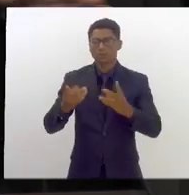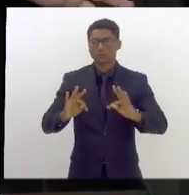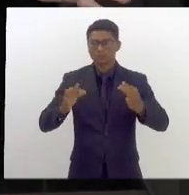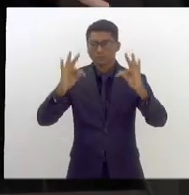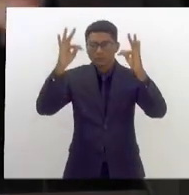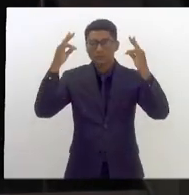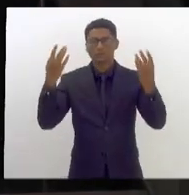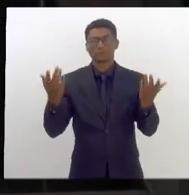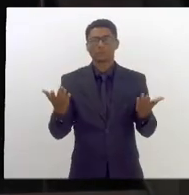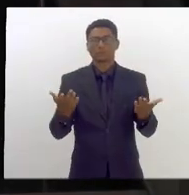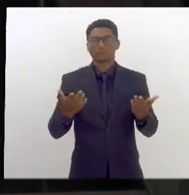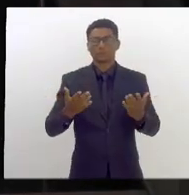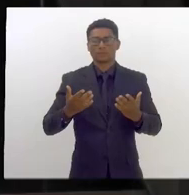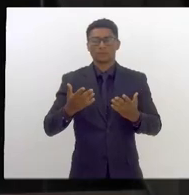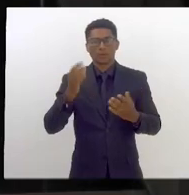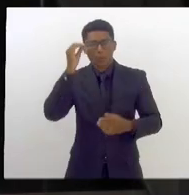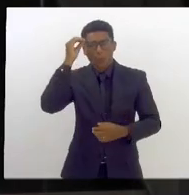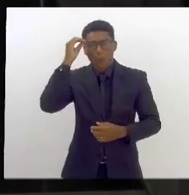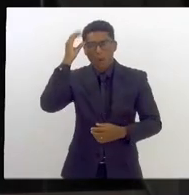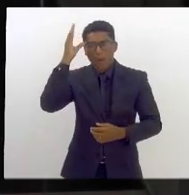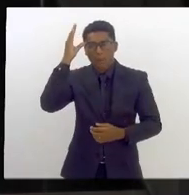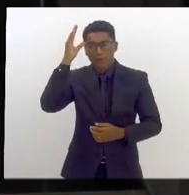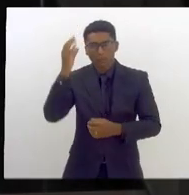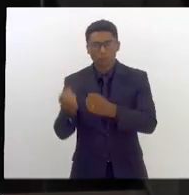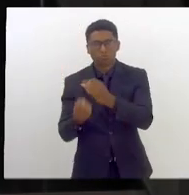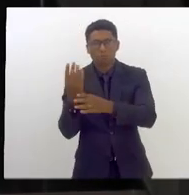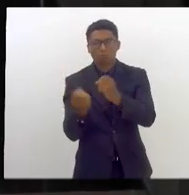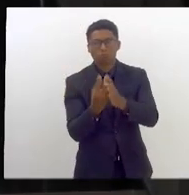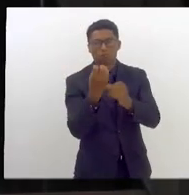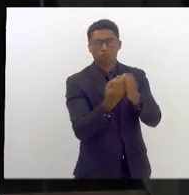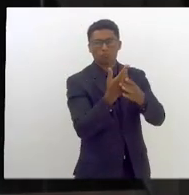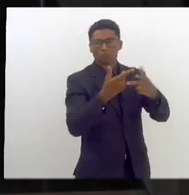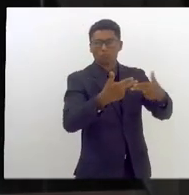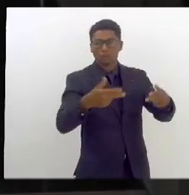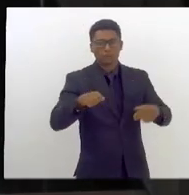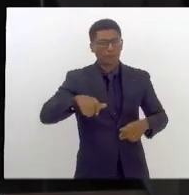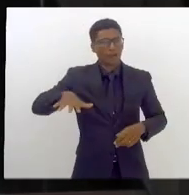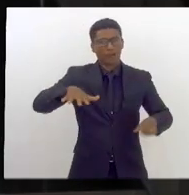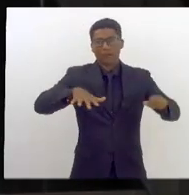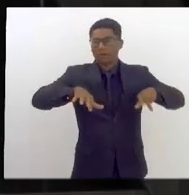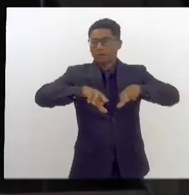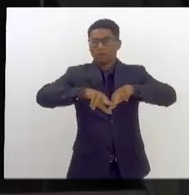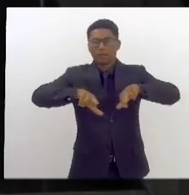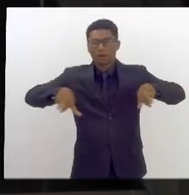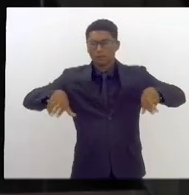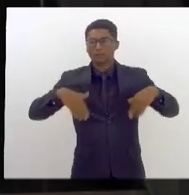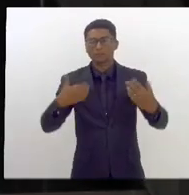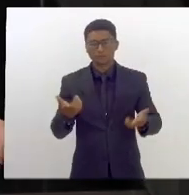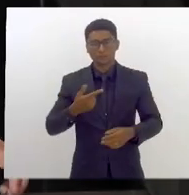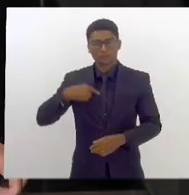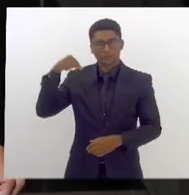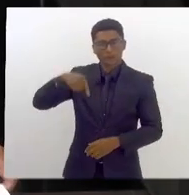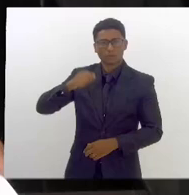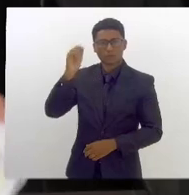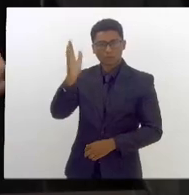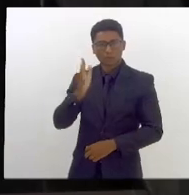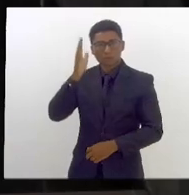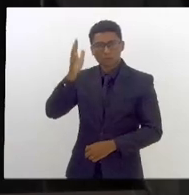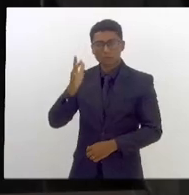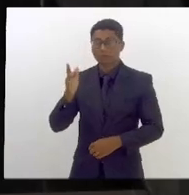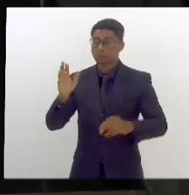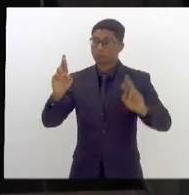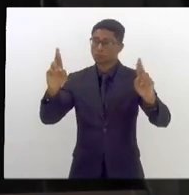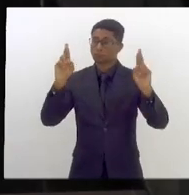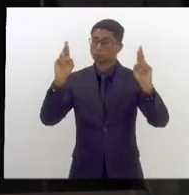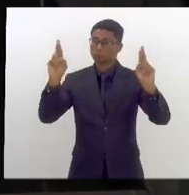quadros incríveis produção de conhecimento em altíssimo nível em todas as áreas do conhecimento Então faça que essa manifestação espero que